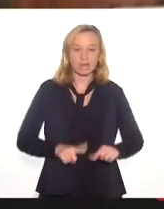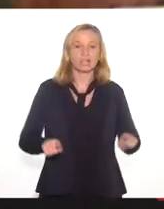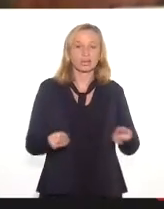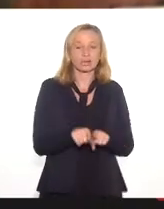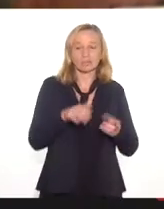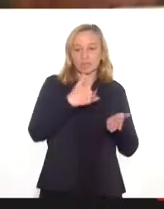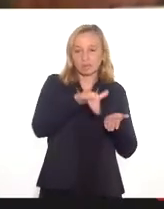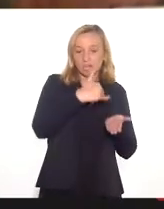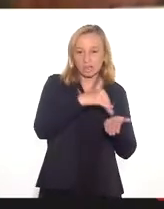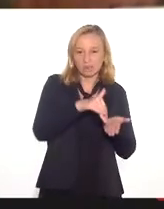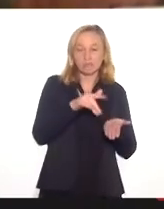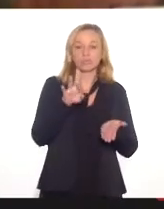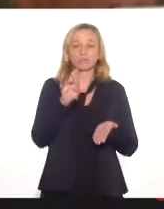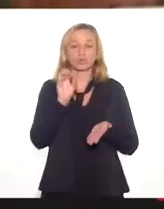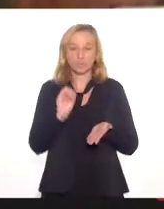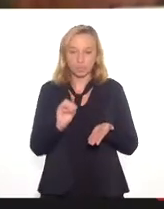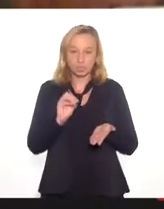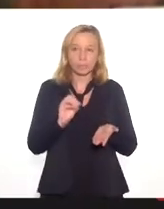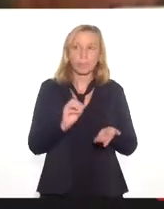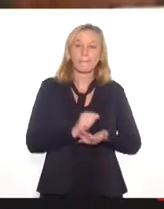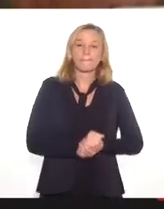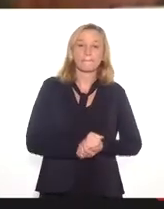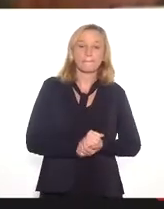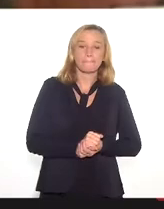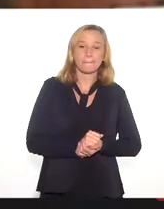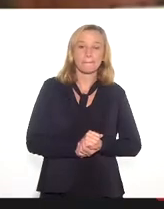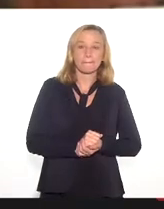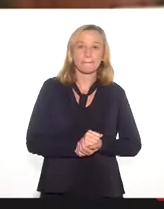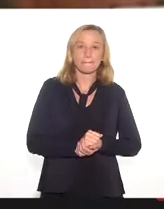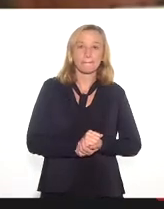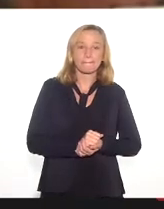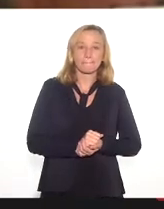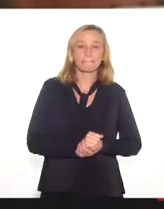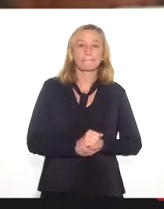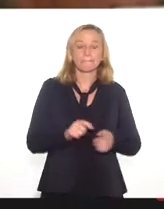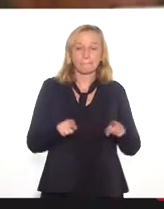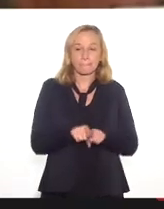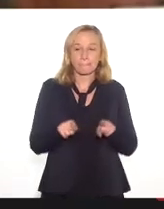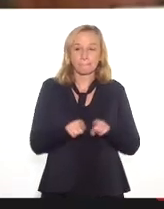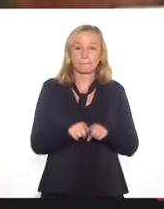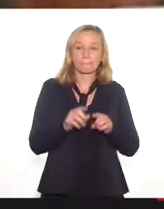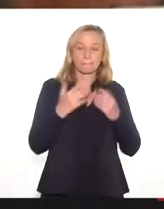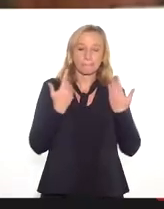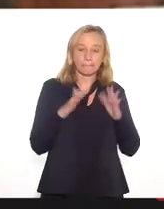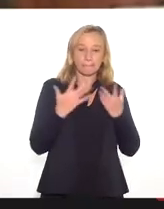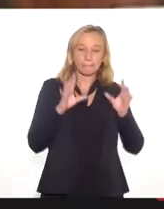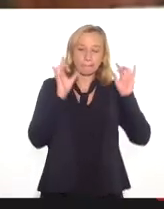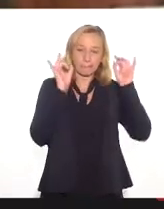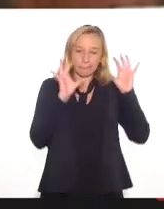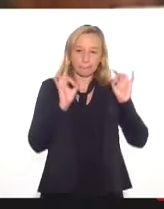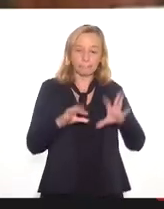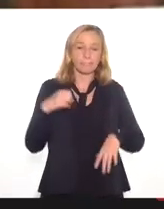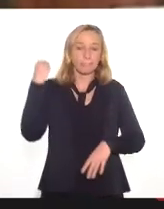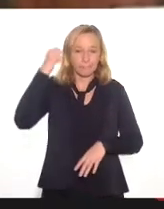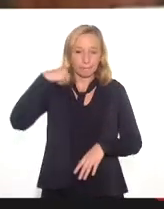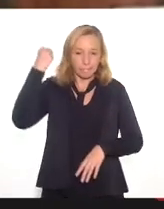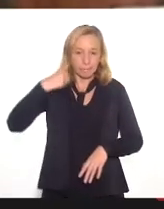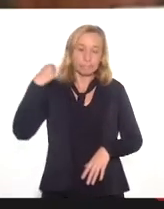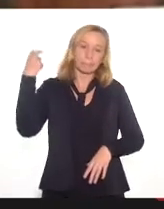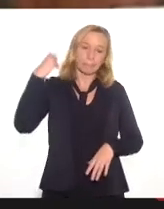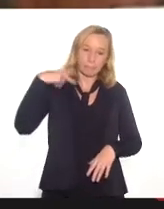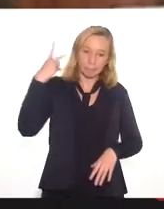secretário Bruno, e um cumprimento especial ao senador, hoje vereador